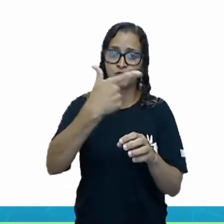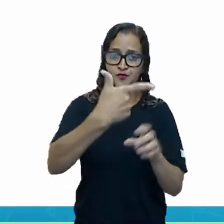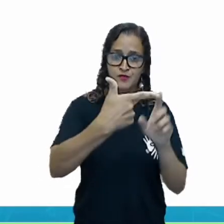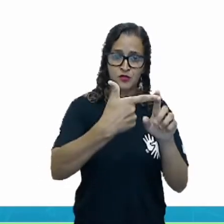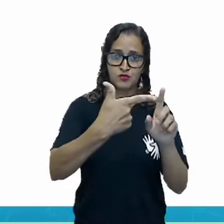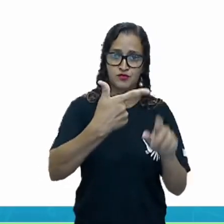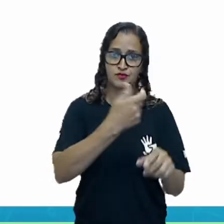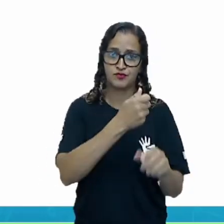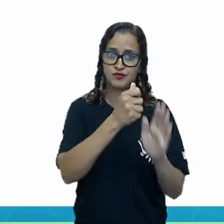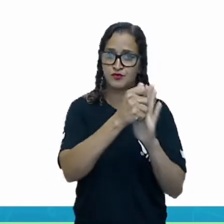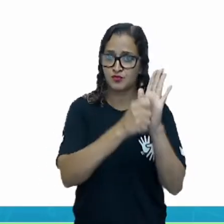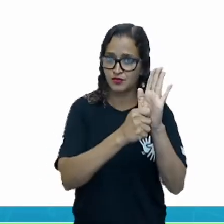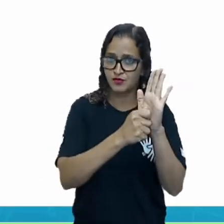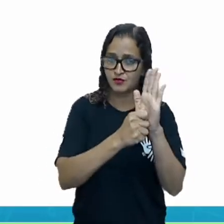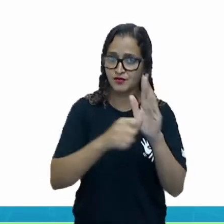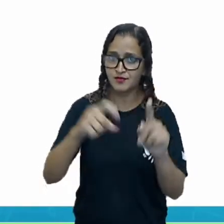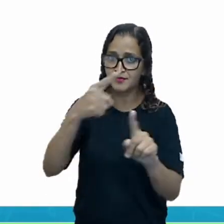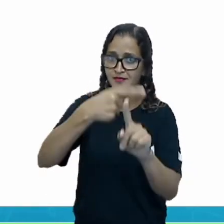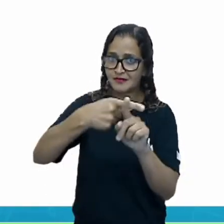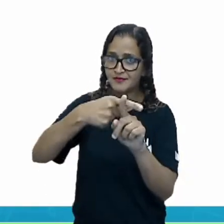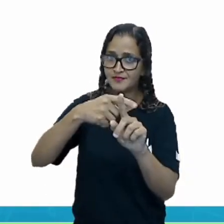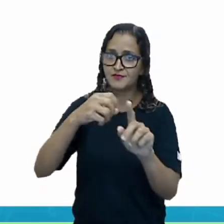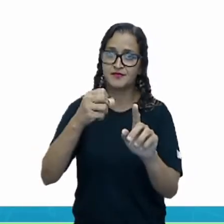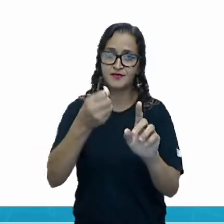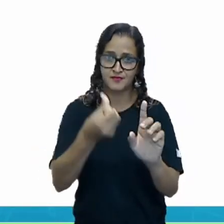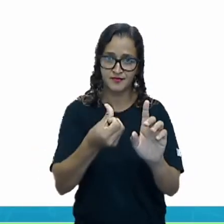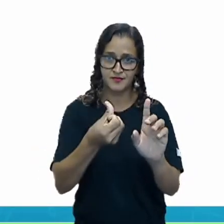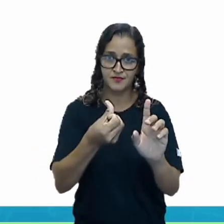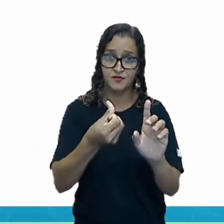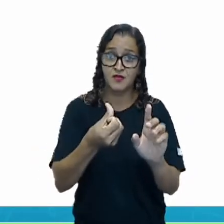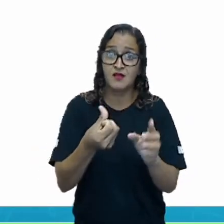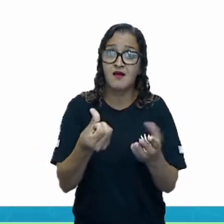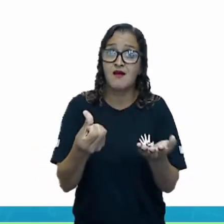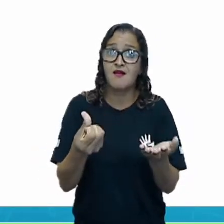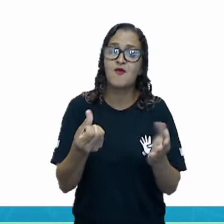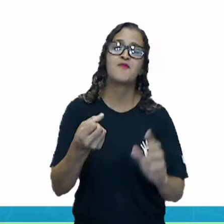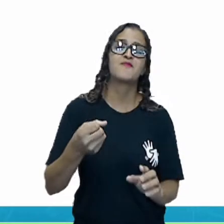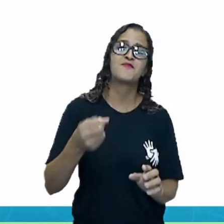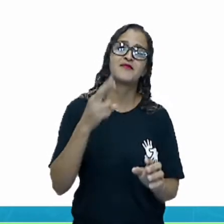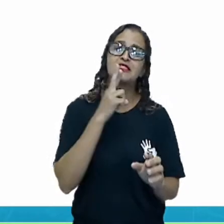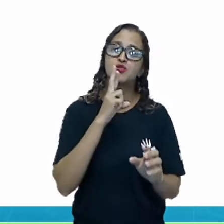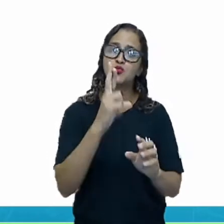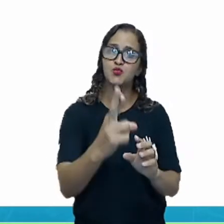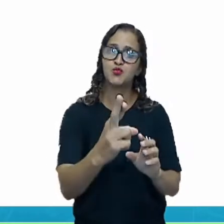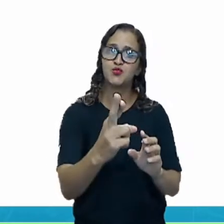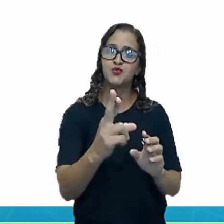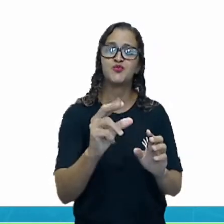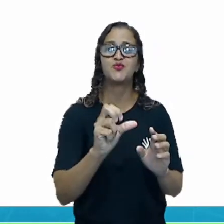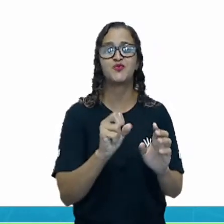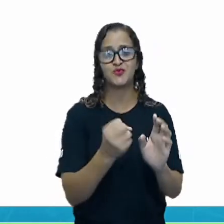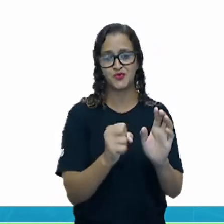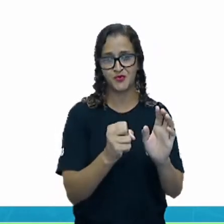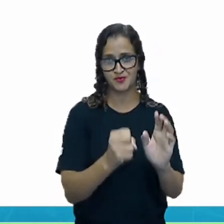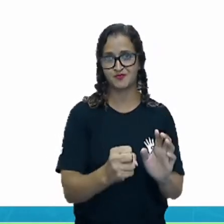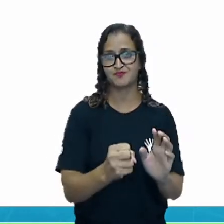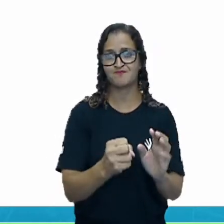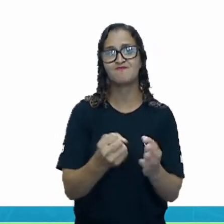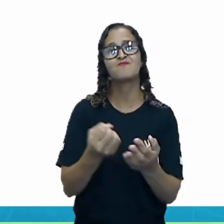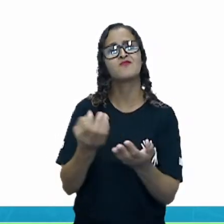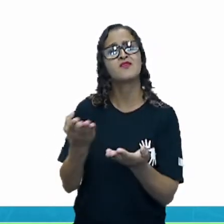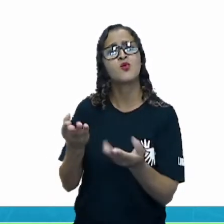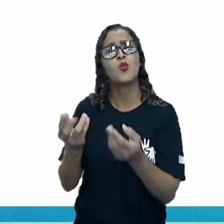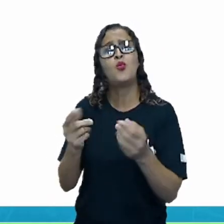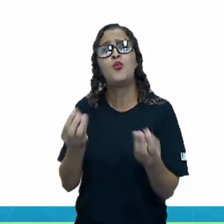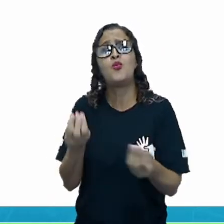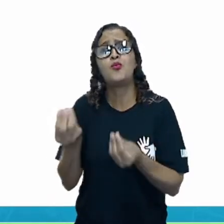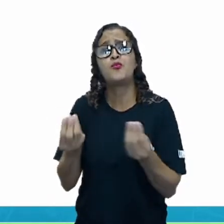algarismo 2, e somei com o algarismo 6, e olha, eu achei o número 8.